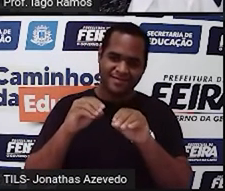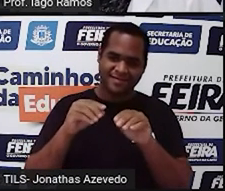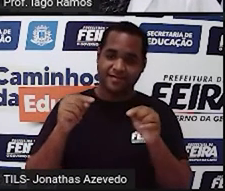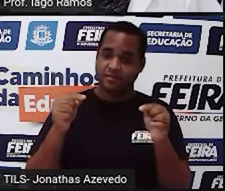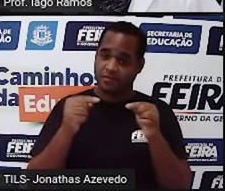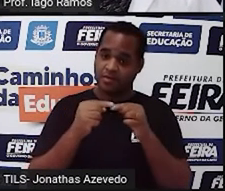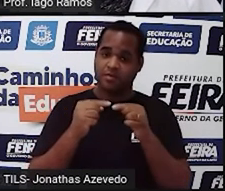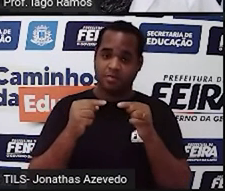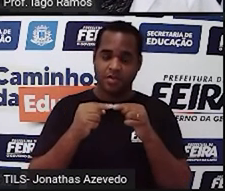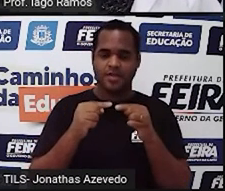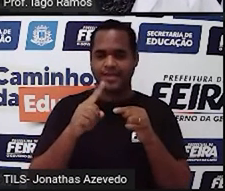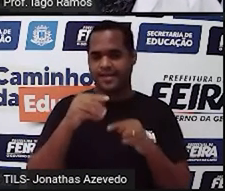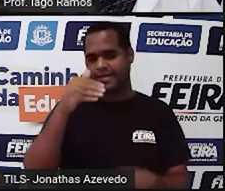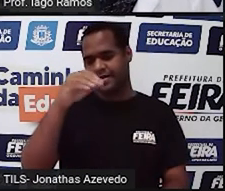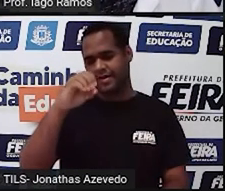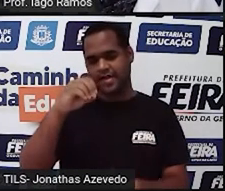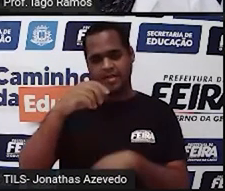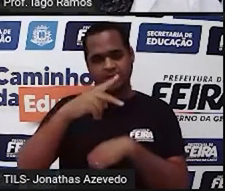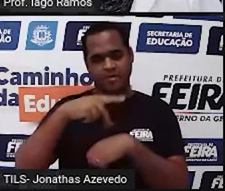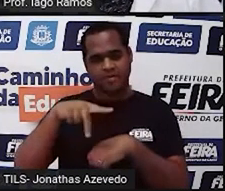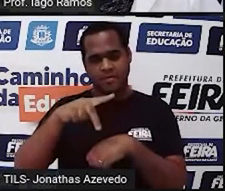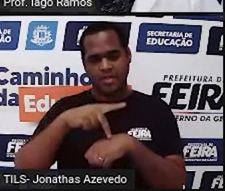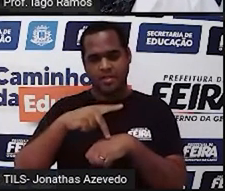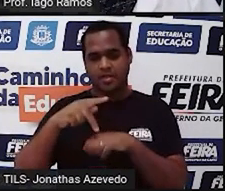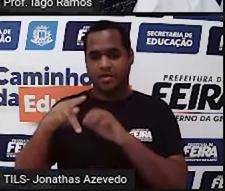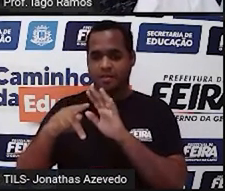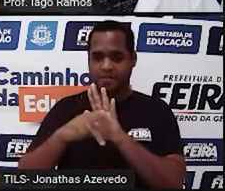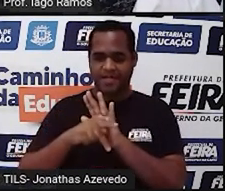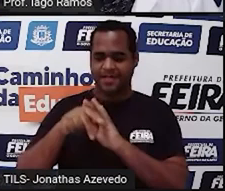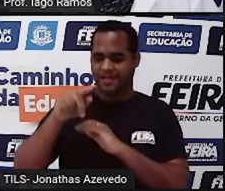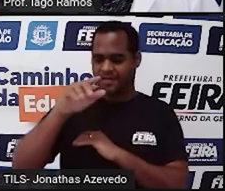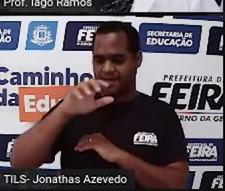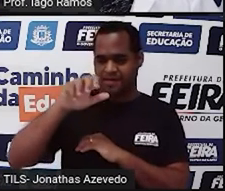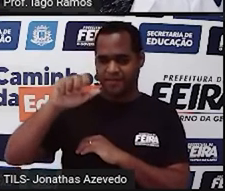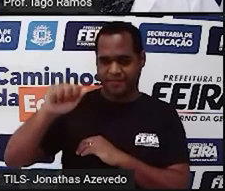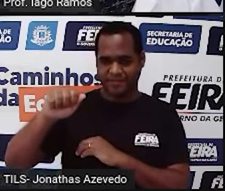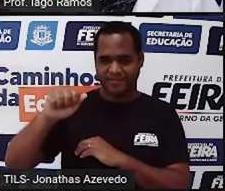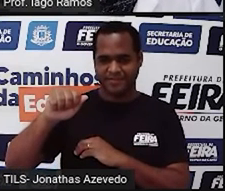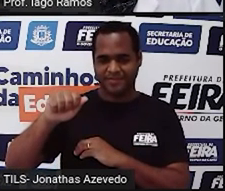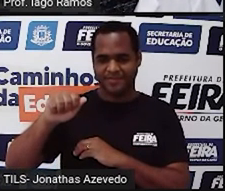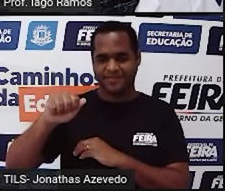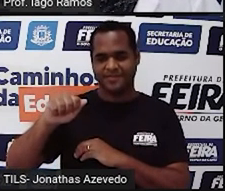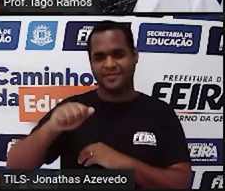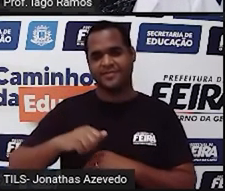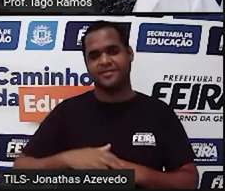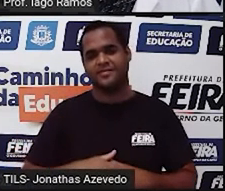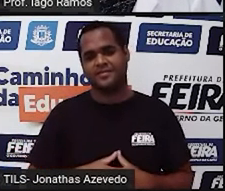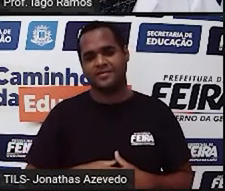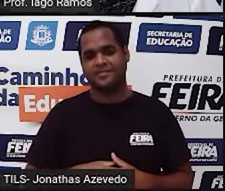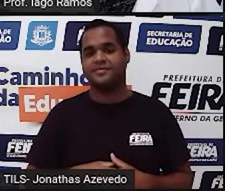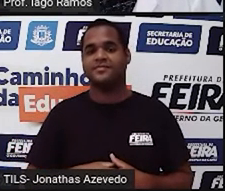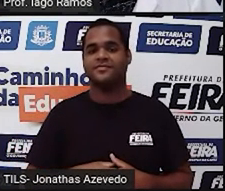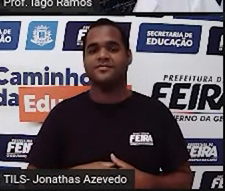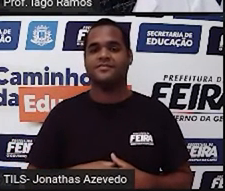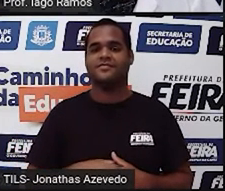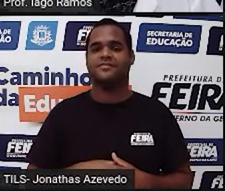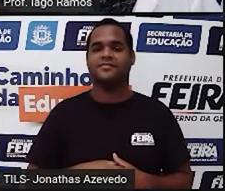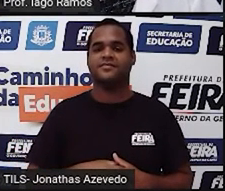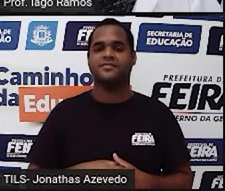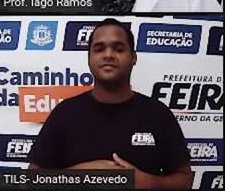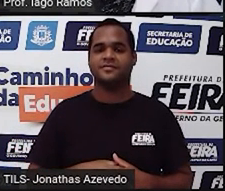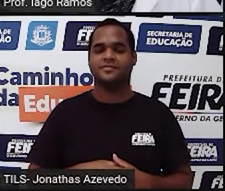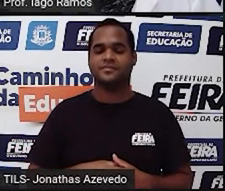no início da aula com os 10 países mais populosos do continente africano e 2014